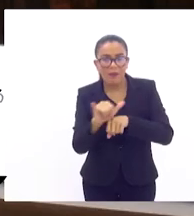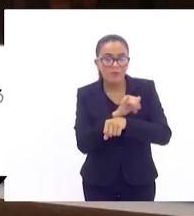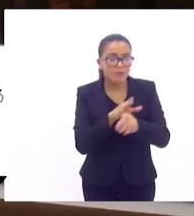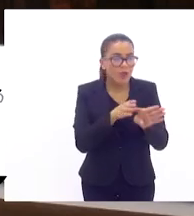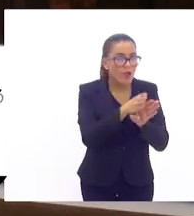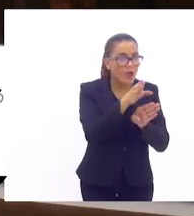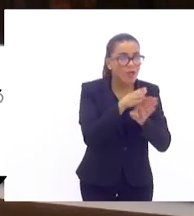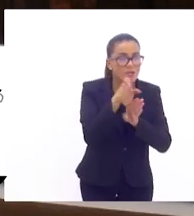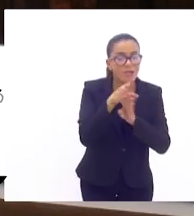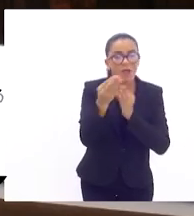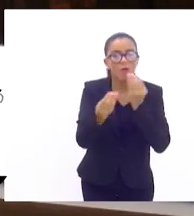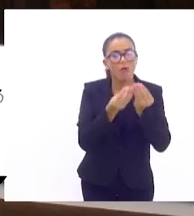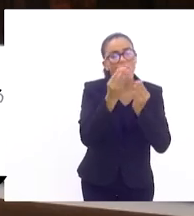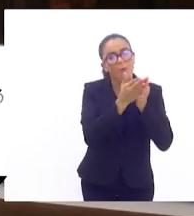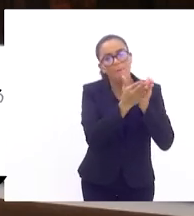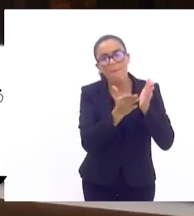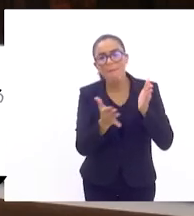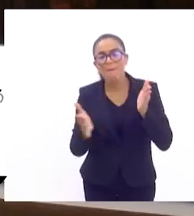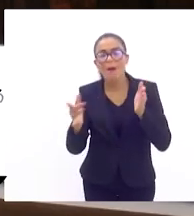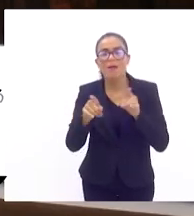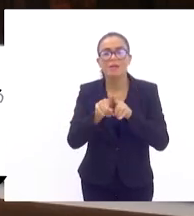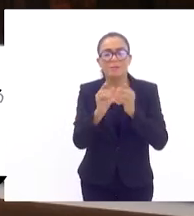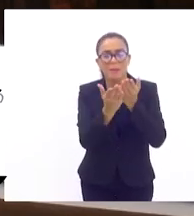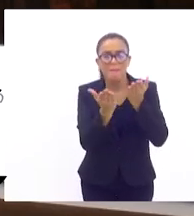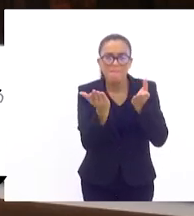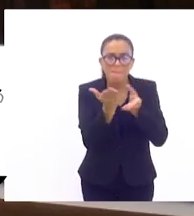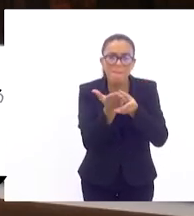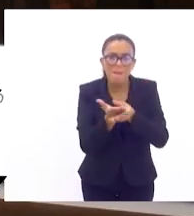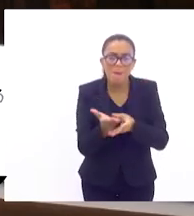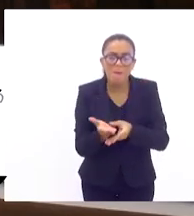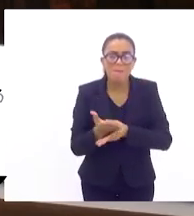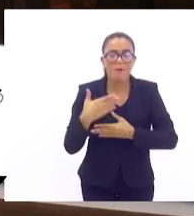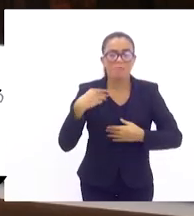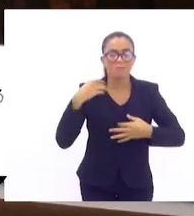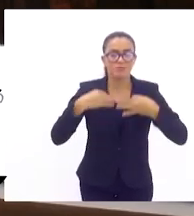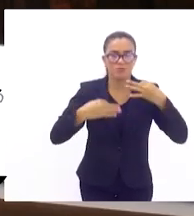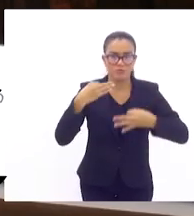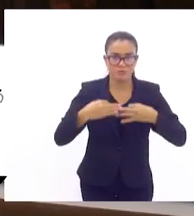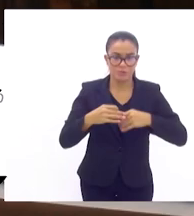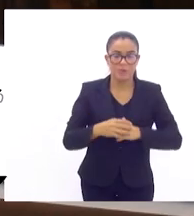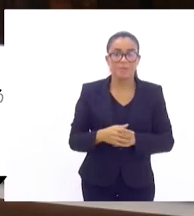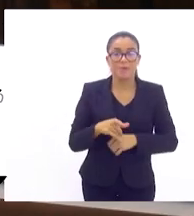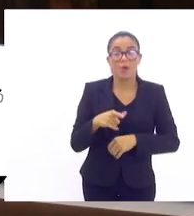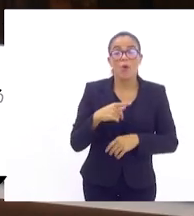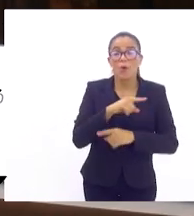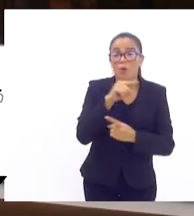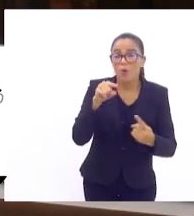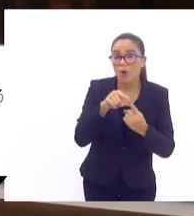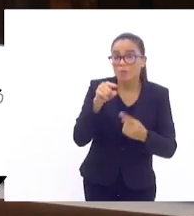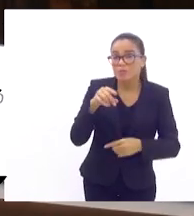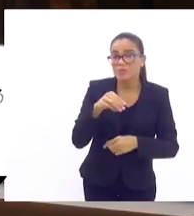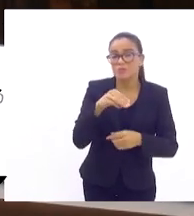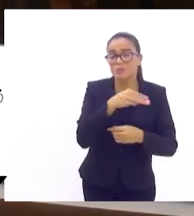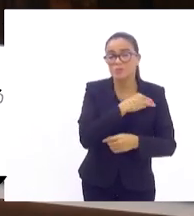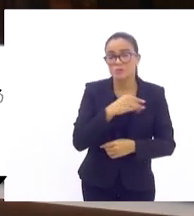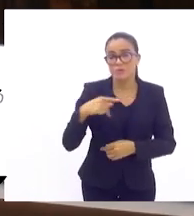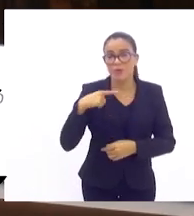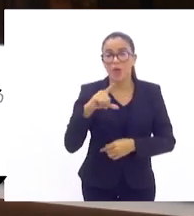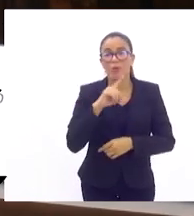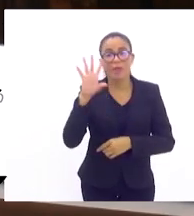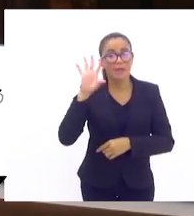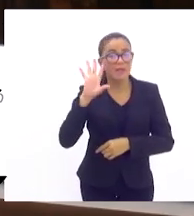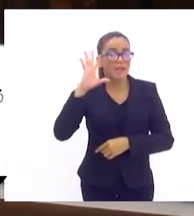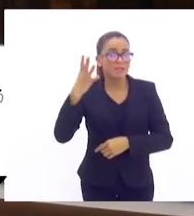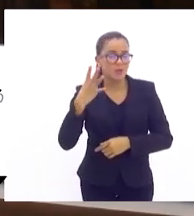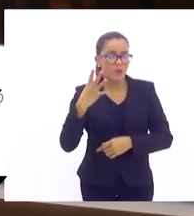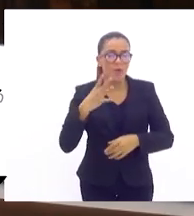seus procedimentos e os seus processos judiciais. O objetivo do Ministério Público atual é o Ministério Público resolutivo. A gente